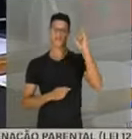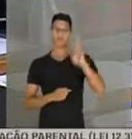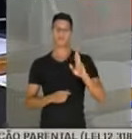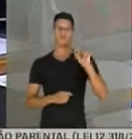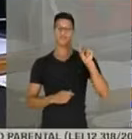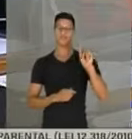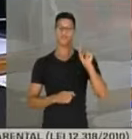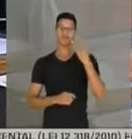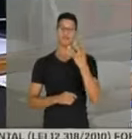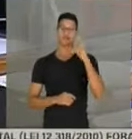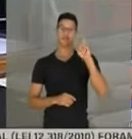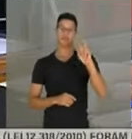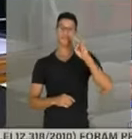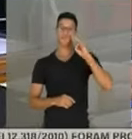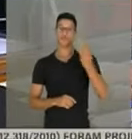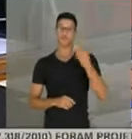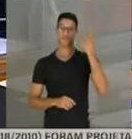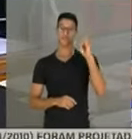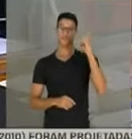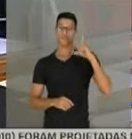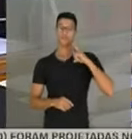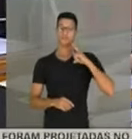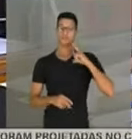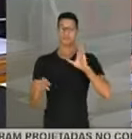dos quais 45 milhões de dólares